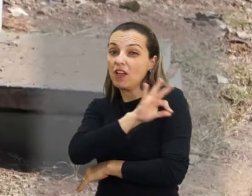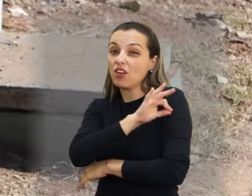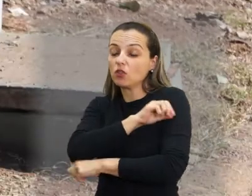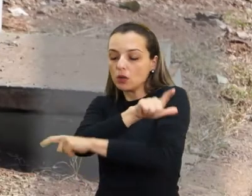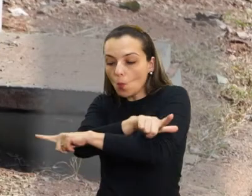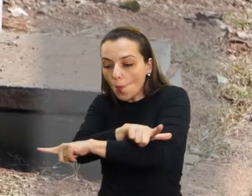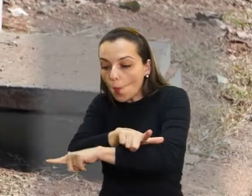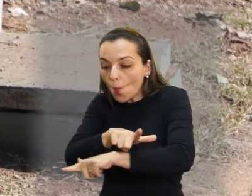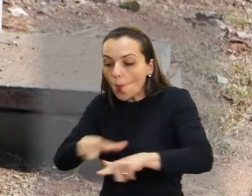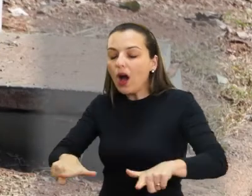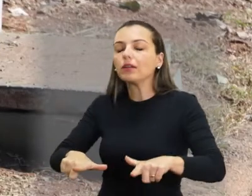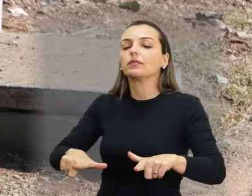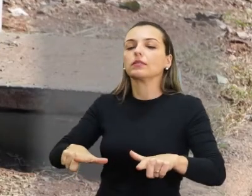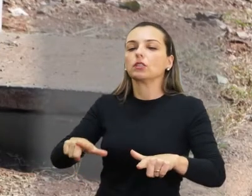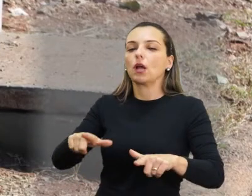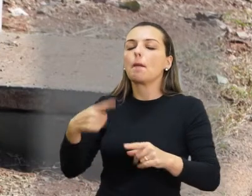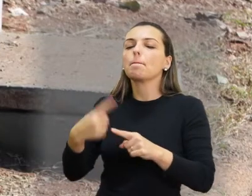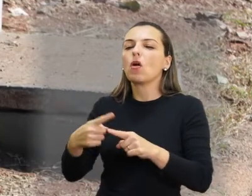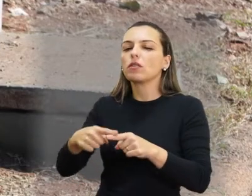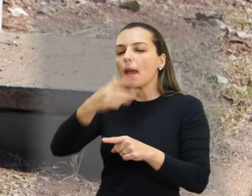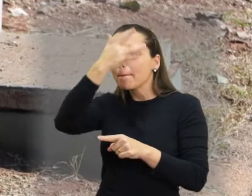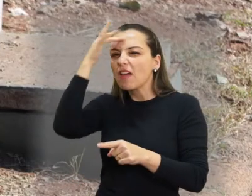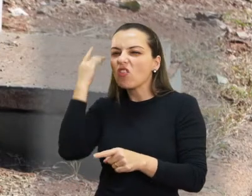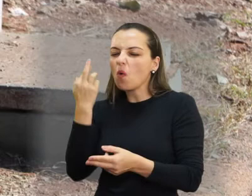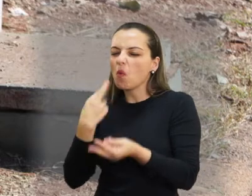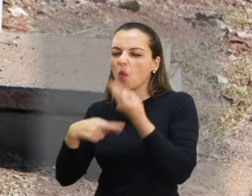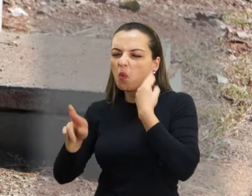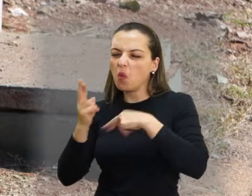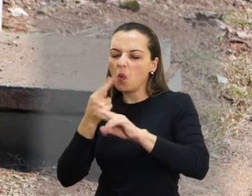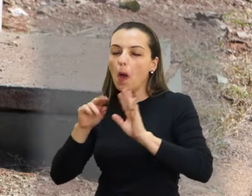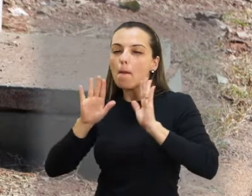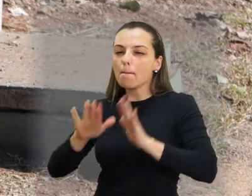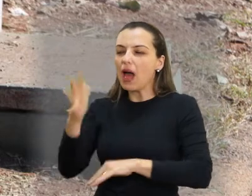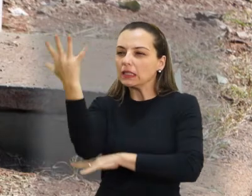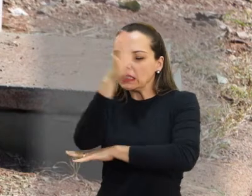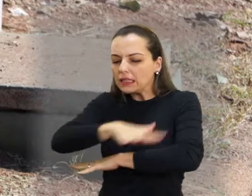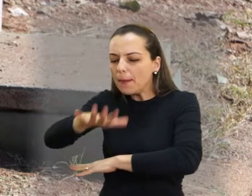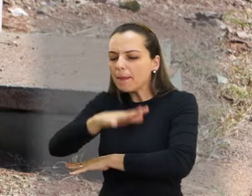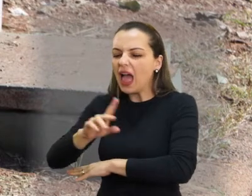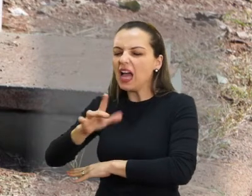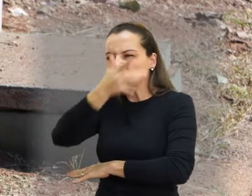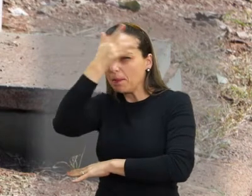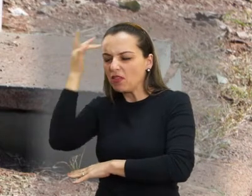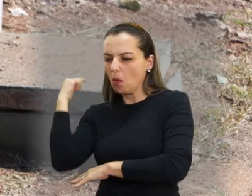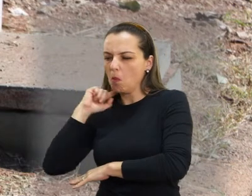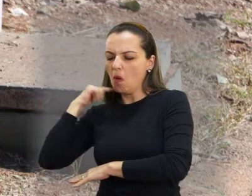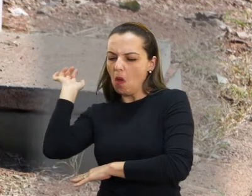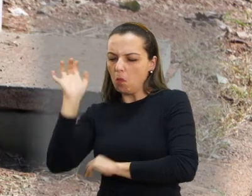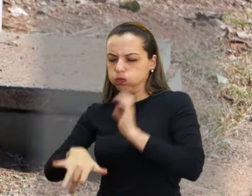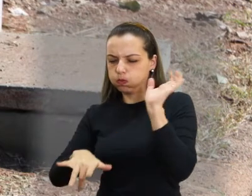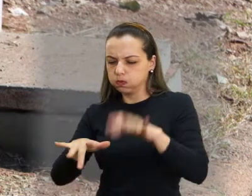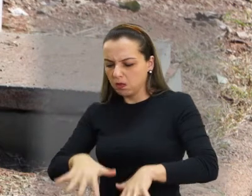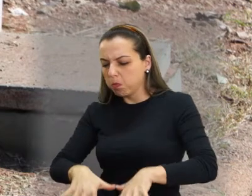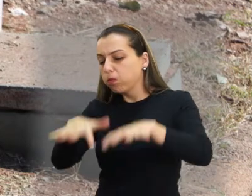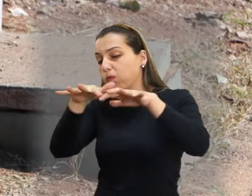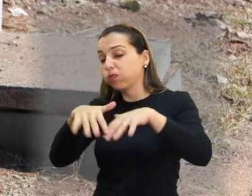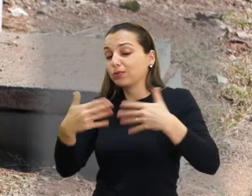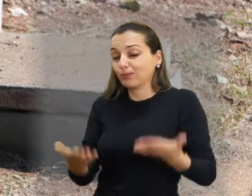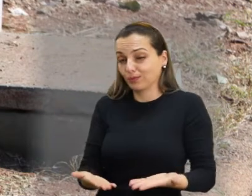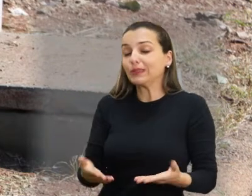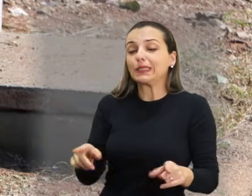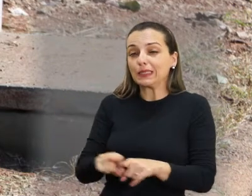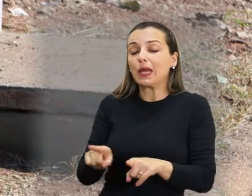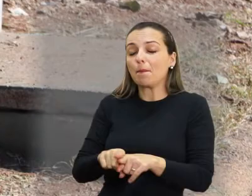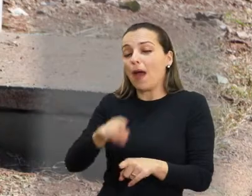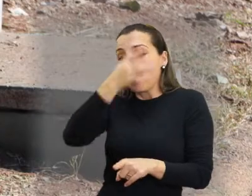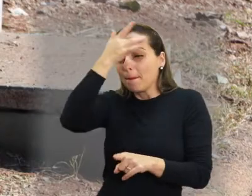de semanas que os moradores estavam reclamando. Mas as pessoas deixam nas praças. Aí, por exemplo, ó, é lixo na praça, né? Fora isso, a gente